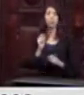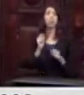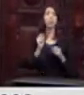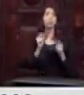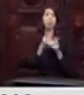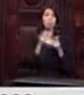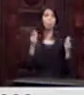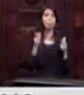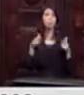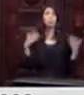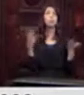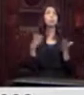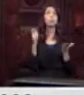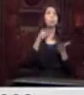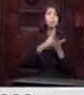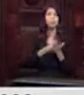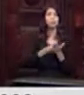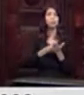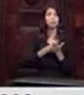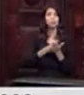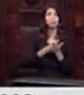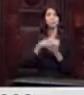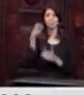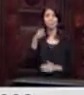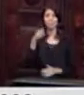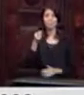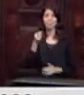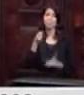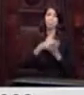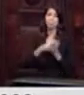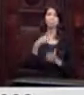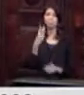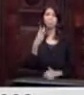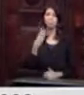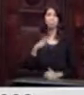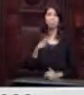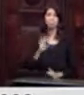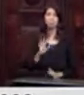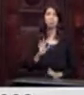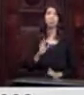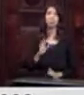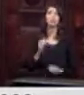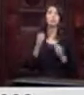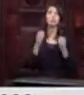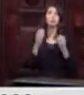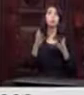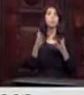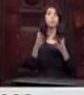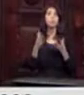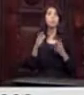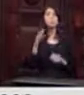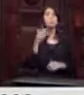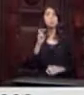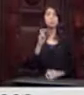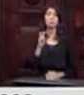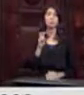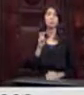que se paga hoje de 3%, no caso do leite especificamente, passaria de 3% para algo em torno de